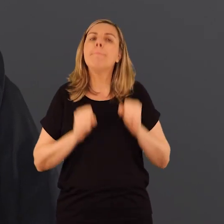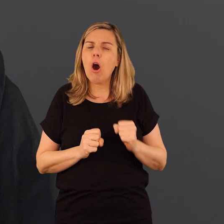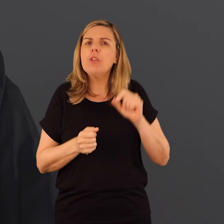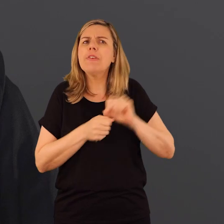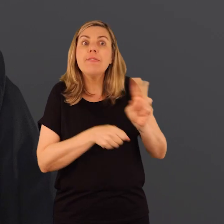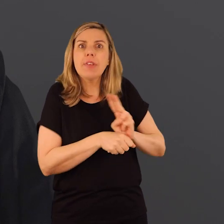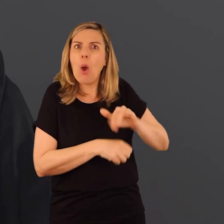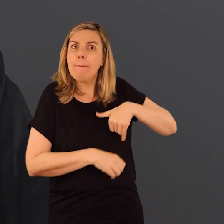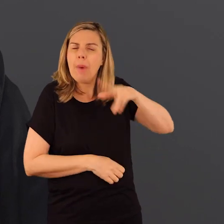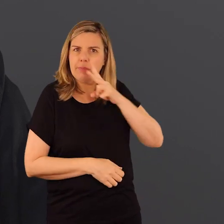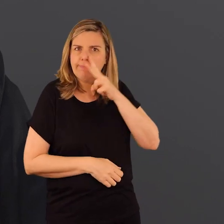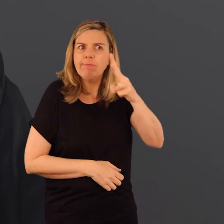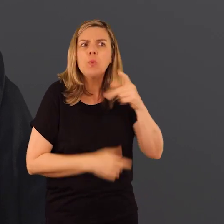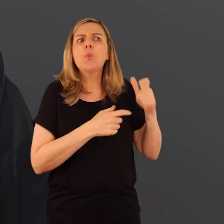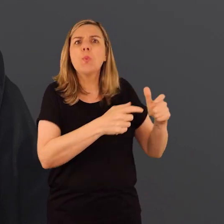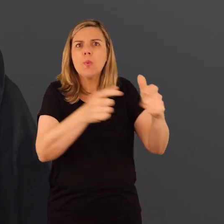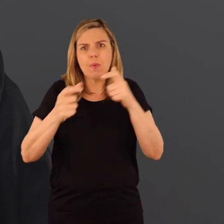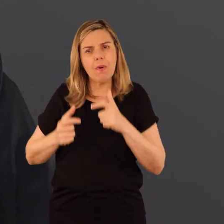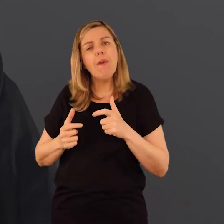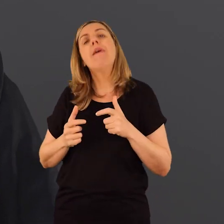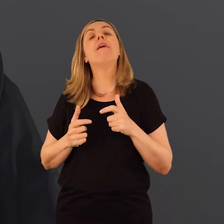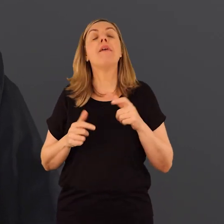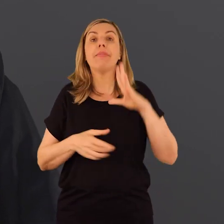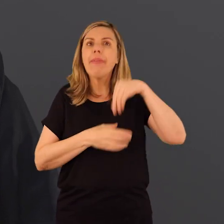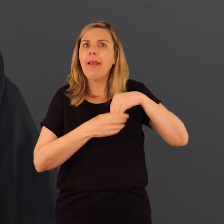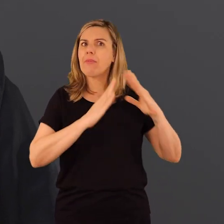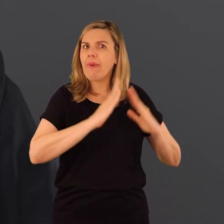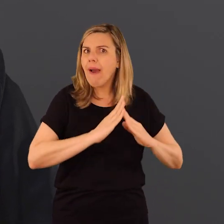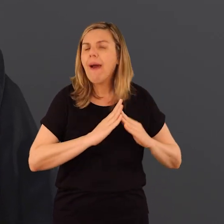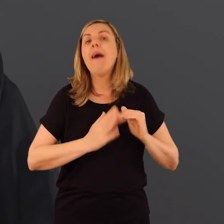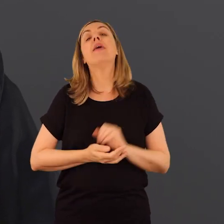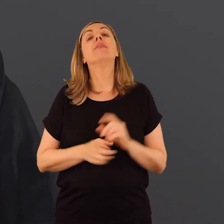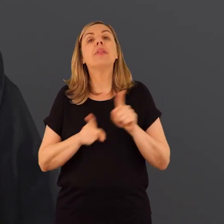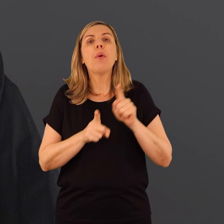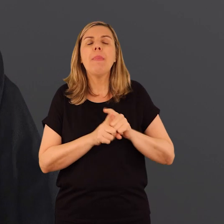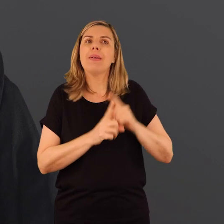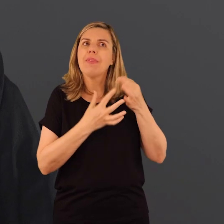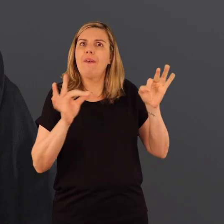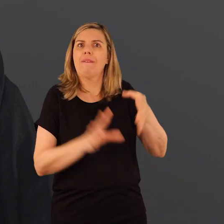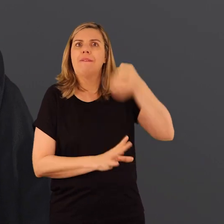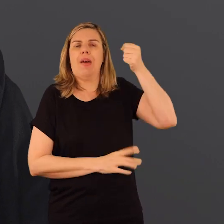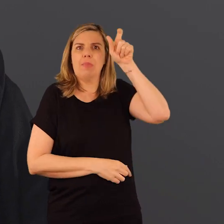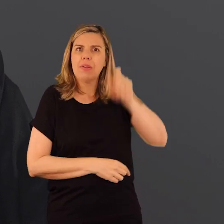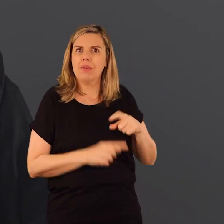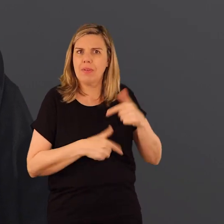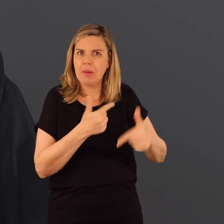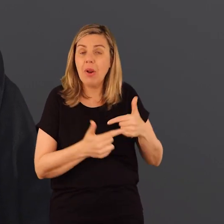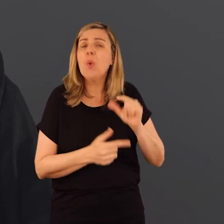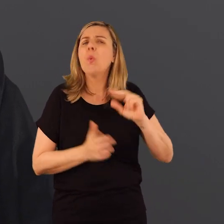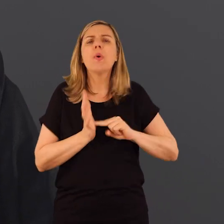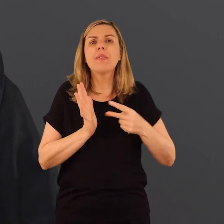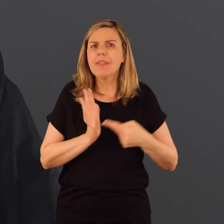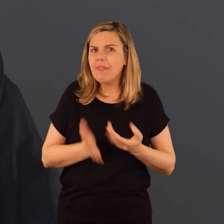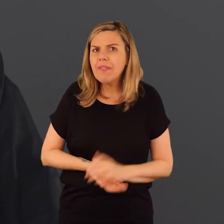uma fiscalização nesses locais de trabalho, né, dentro dessas residências, e resgatar esse trabalhador, que